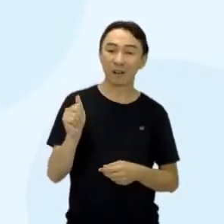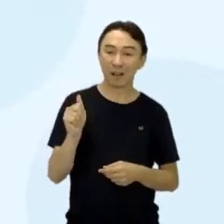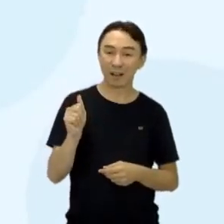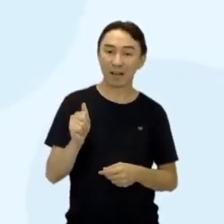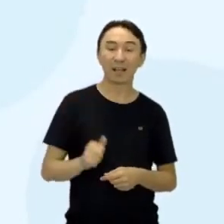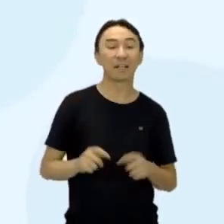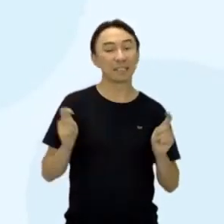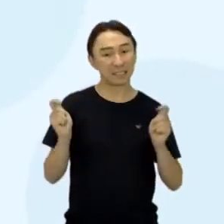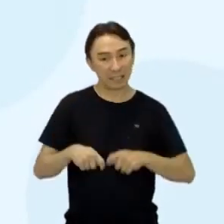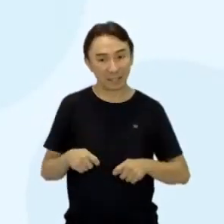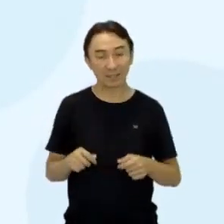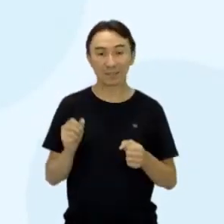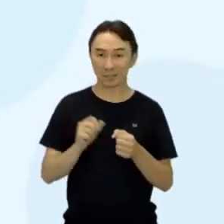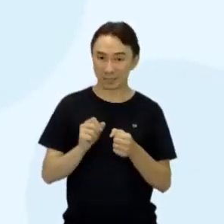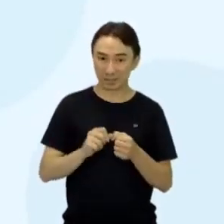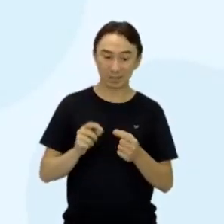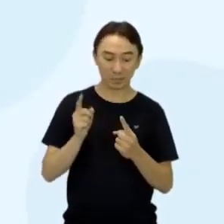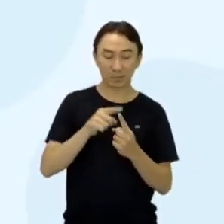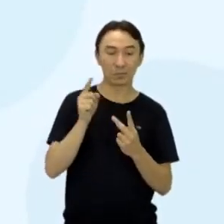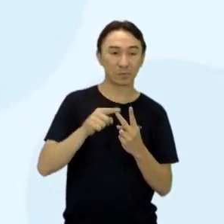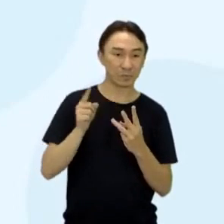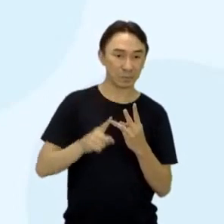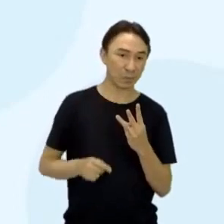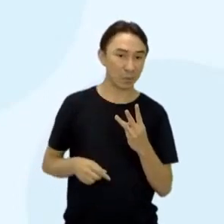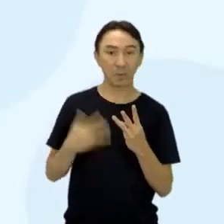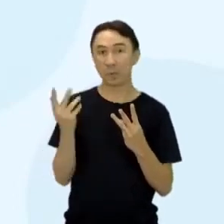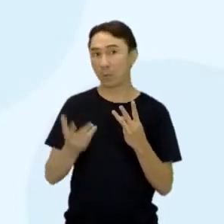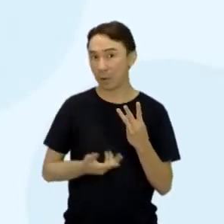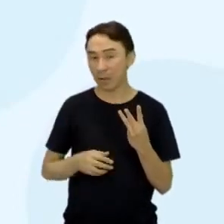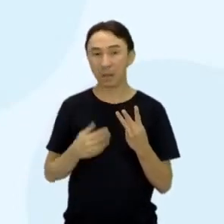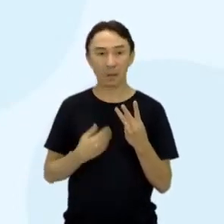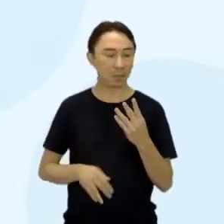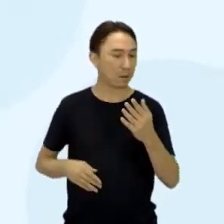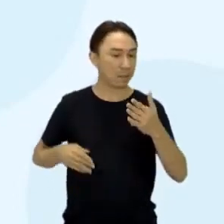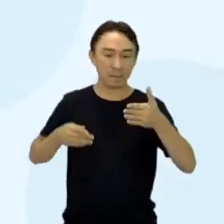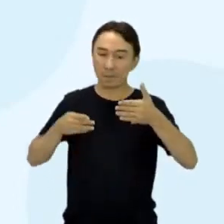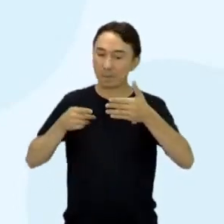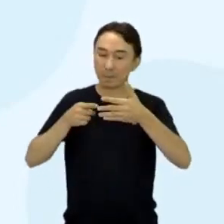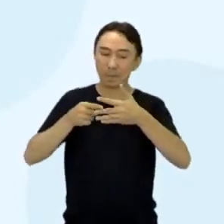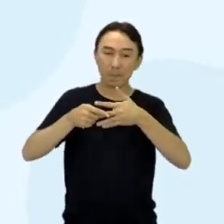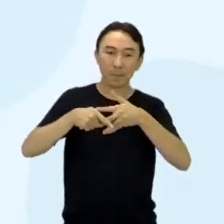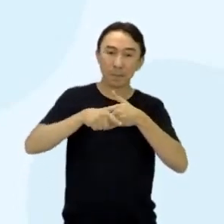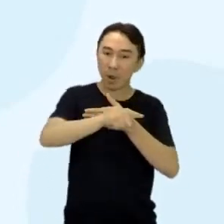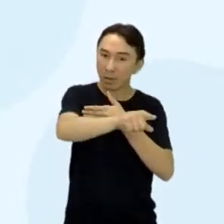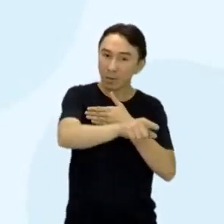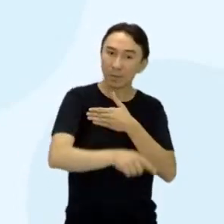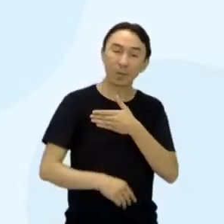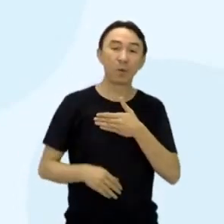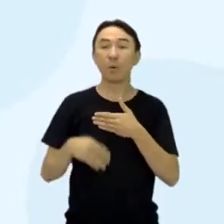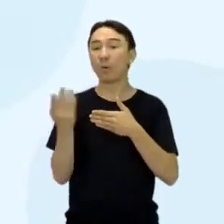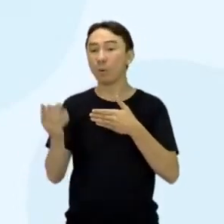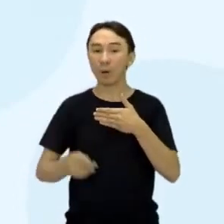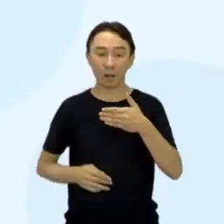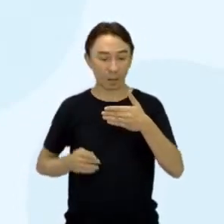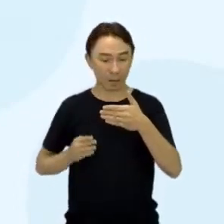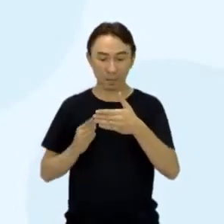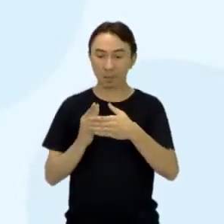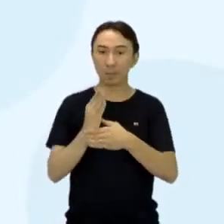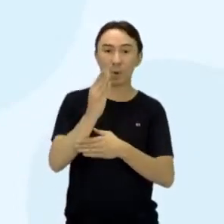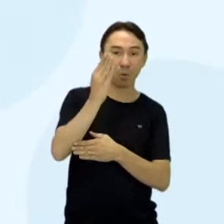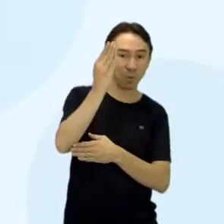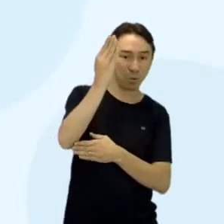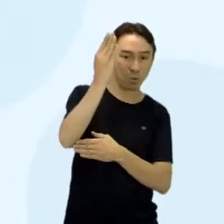ela passa direto, ou ela dá uma desviada para cima,